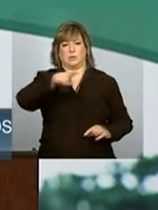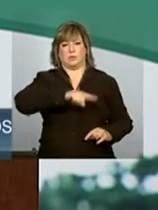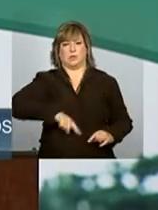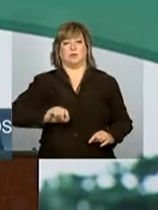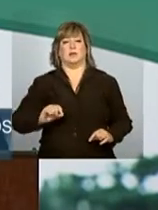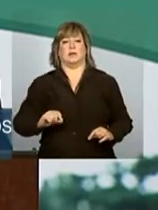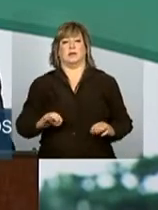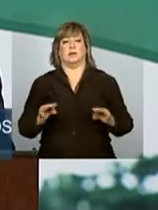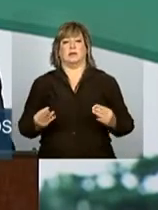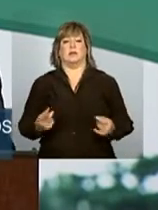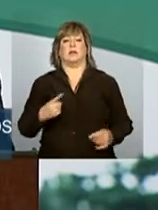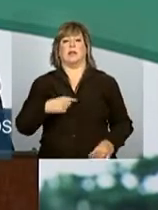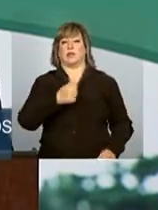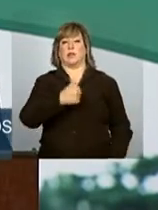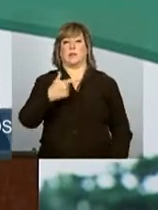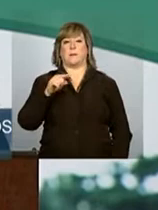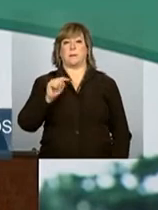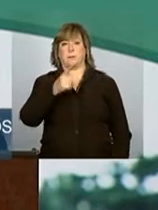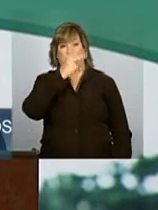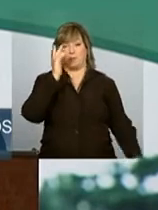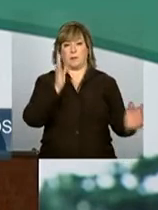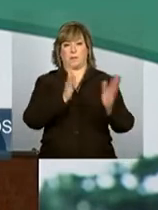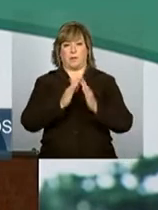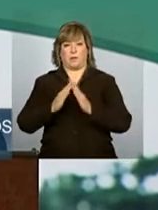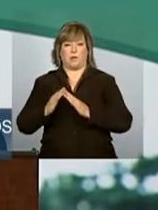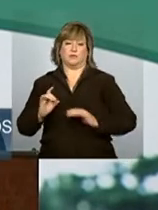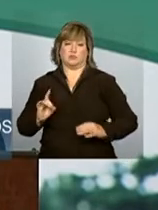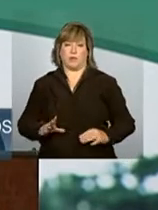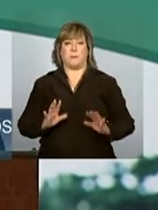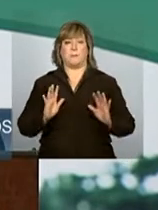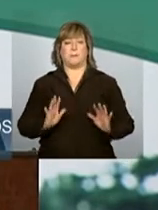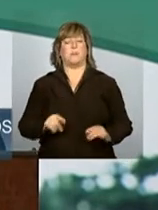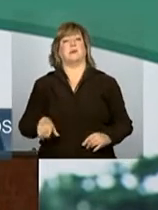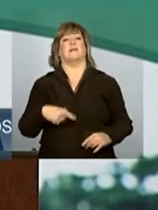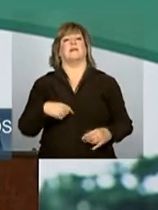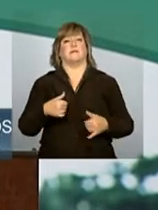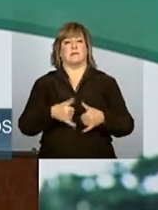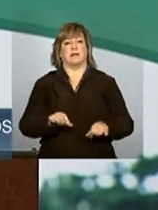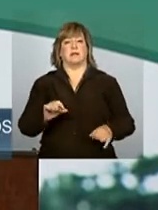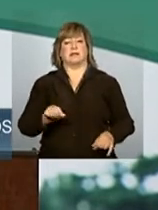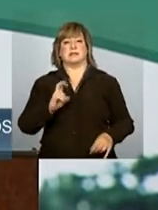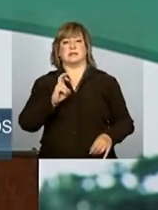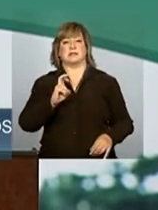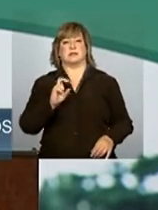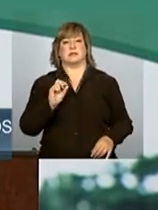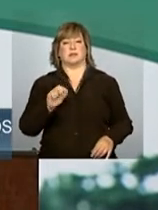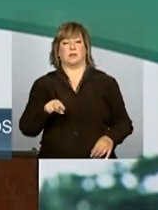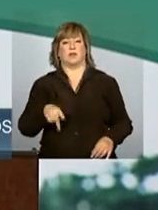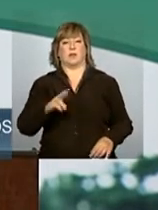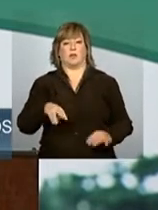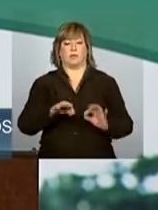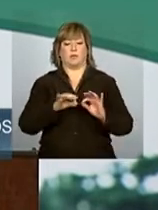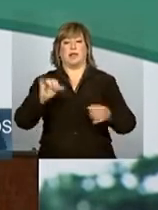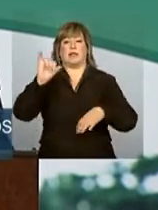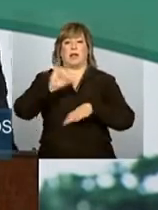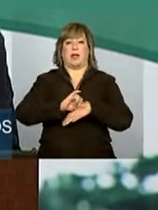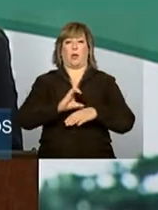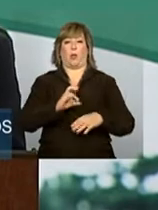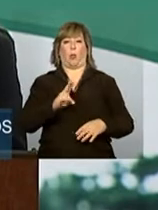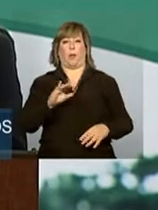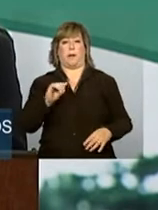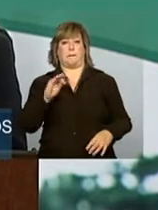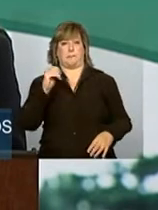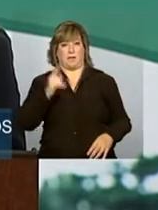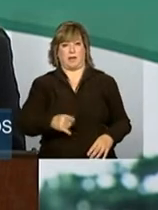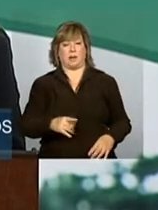tem 12 mil moradores somente, e fica a 1 mil quilômetros da capital, Cuiabá. Dá para imaginar